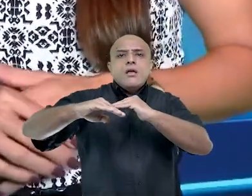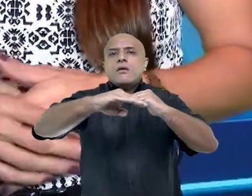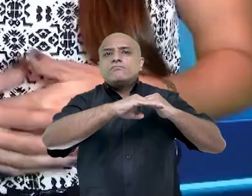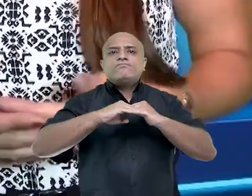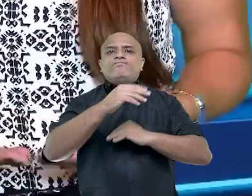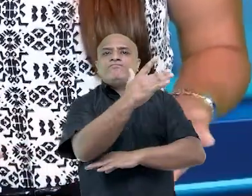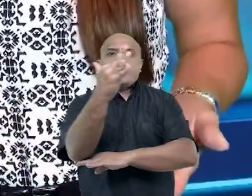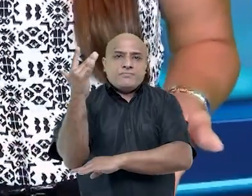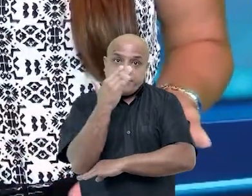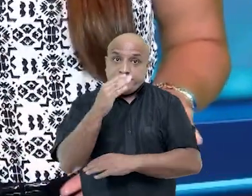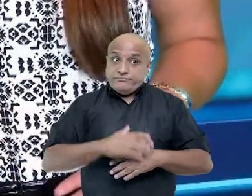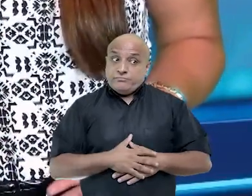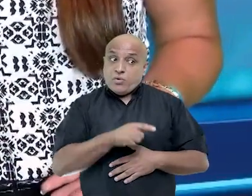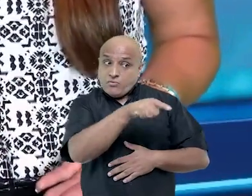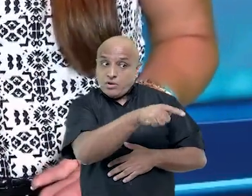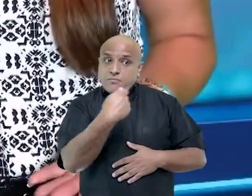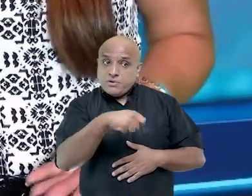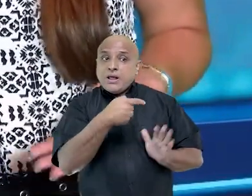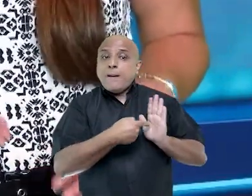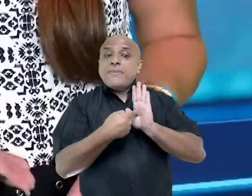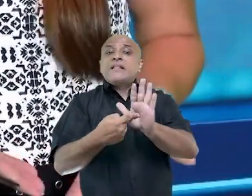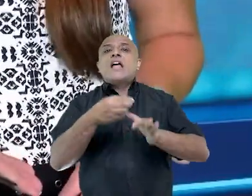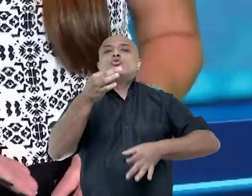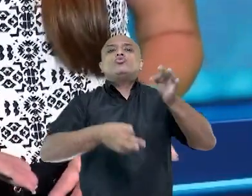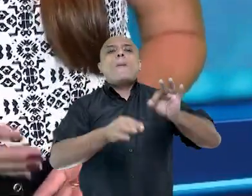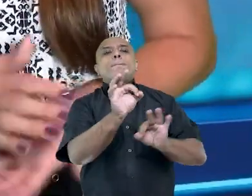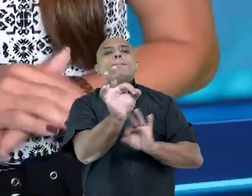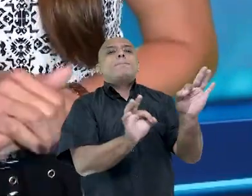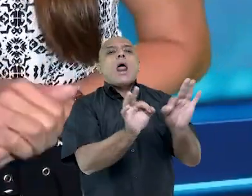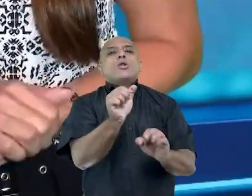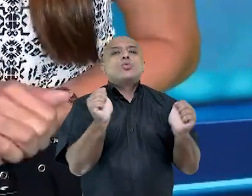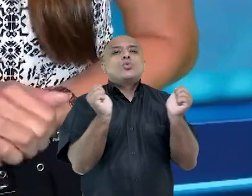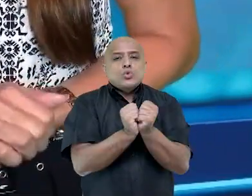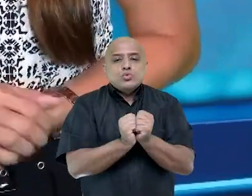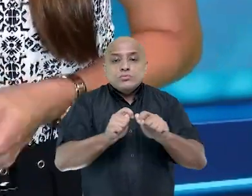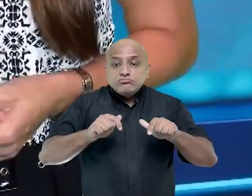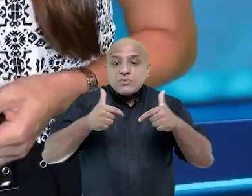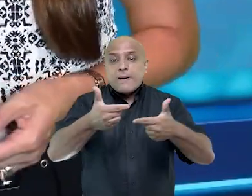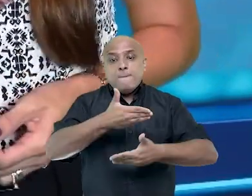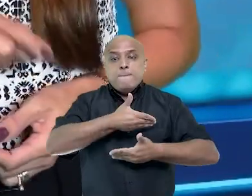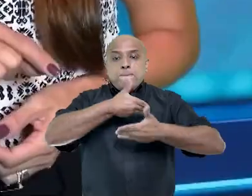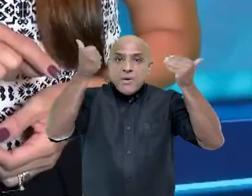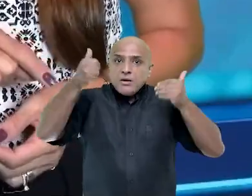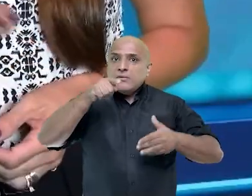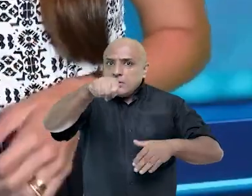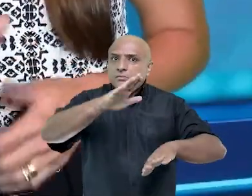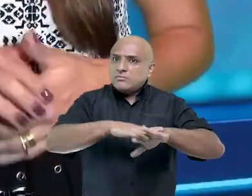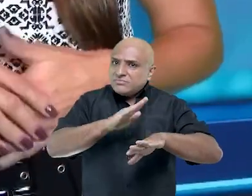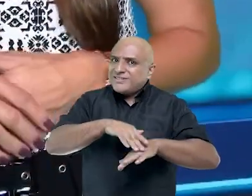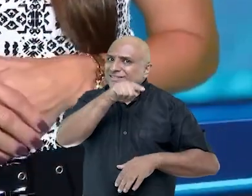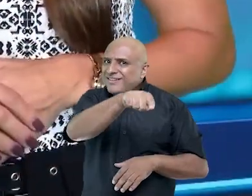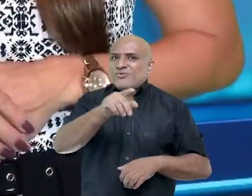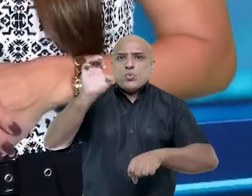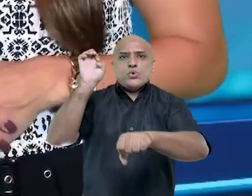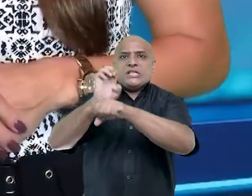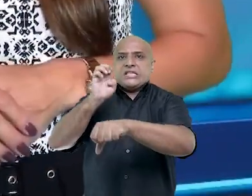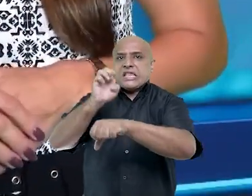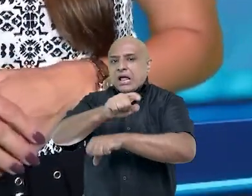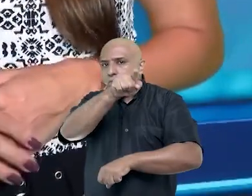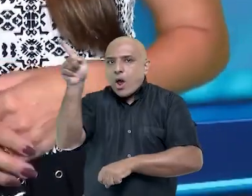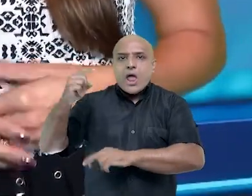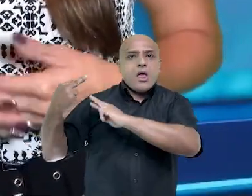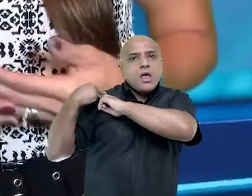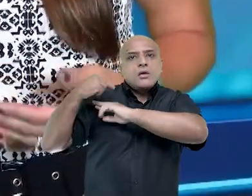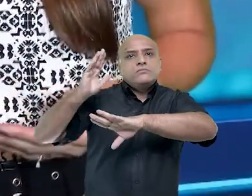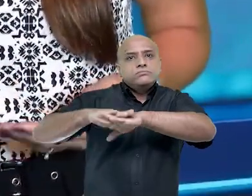ambiente. Ambos devem apresentar à Justiça um plano conjunto de atuação, em cuja execução o Estado deve ser